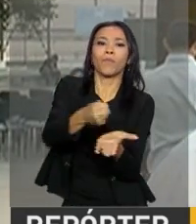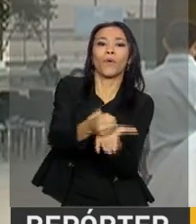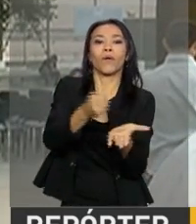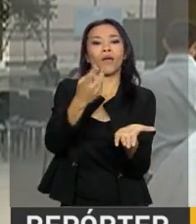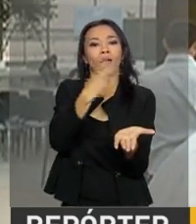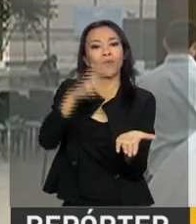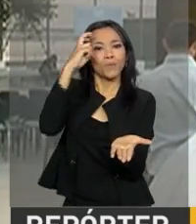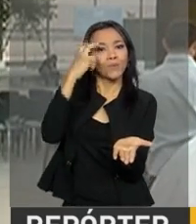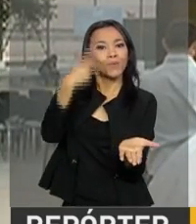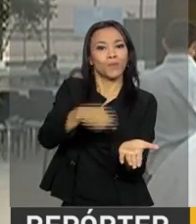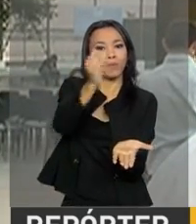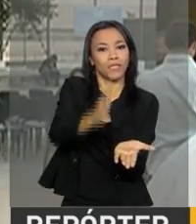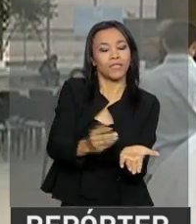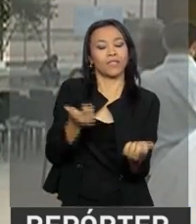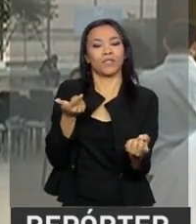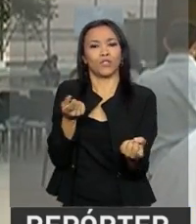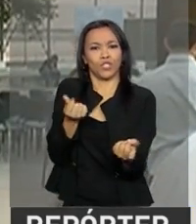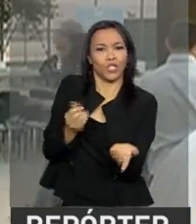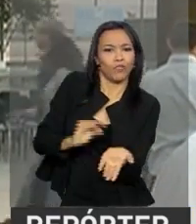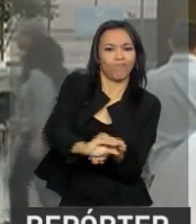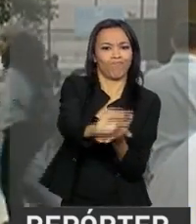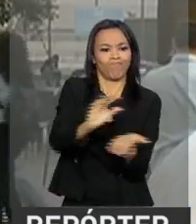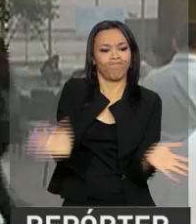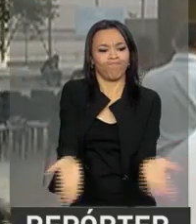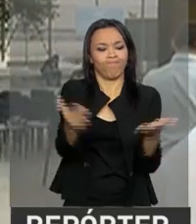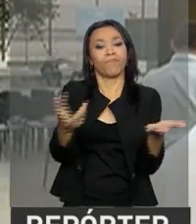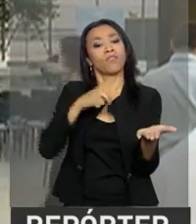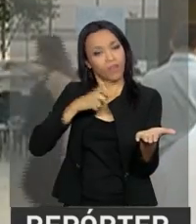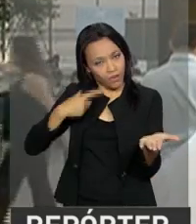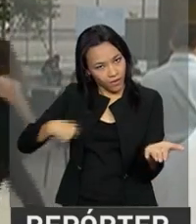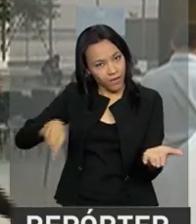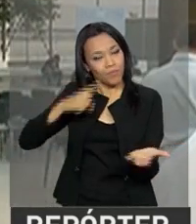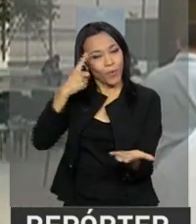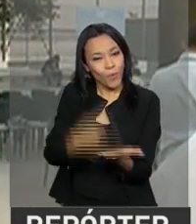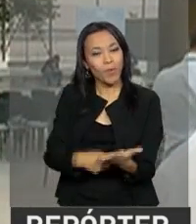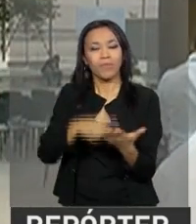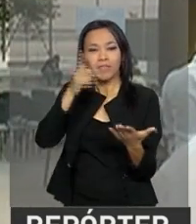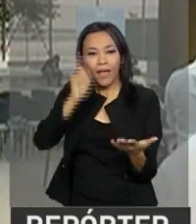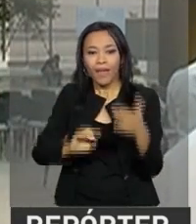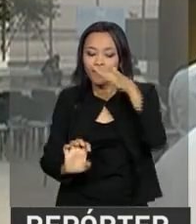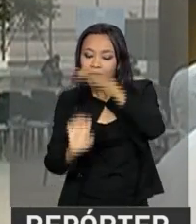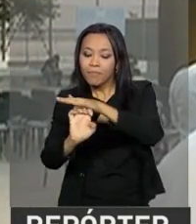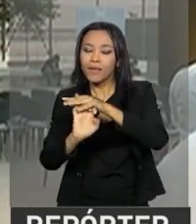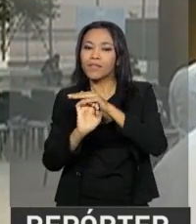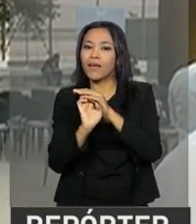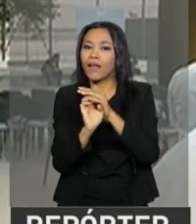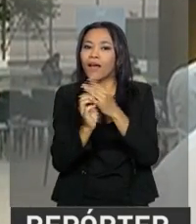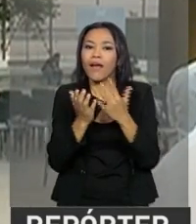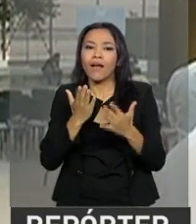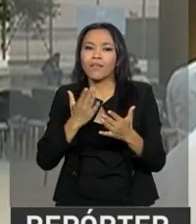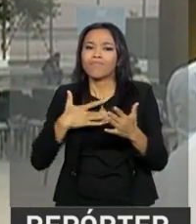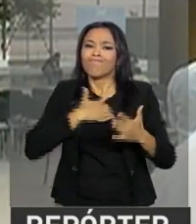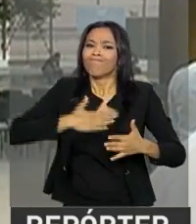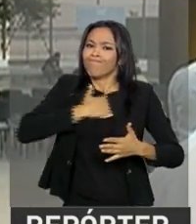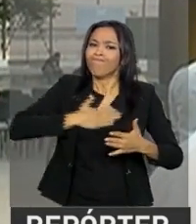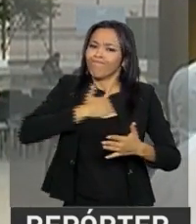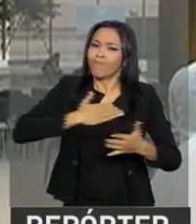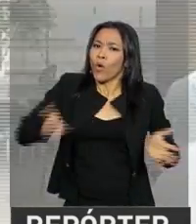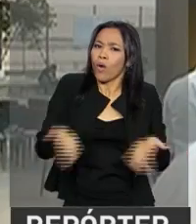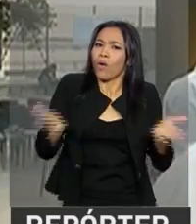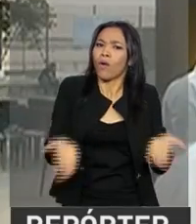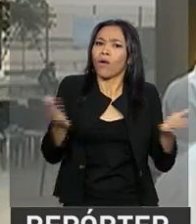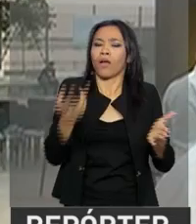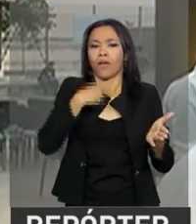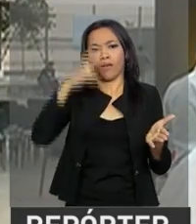investe bastante recurso, porque a gente realmente tem um compromisso, né? Está no DNA da companhia esse compromisso com a cultura